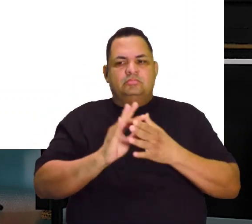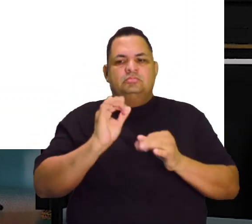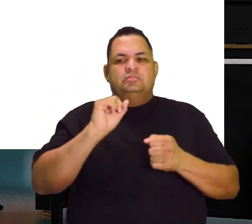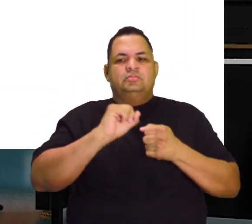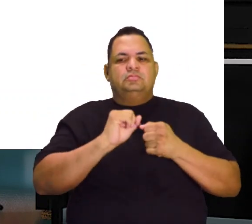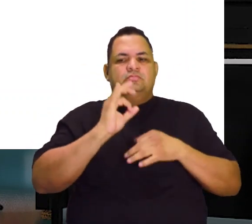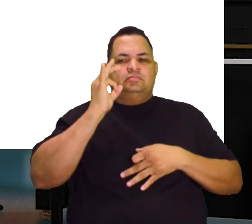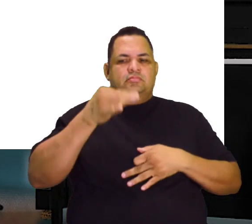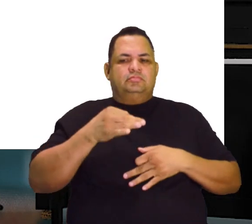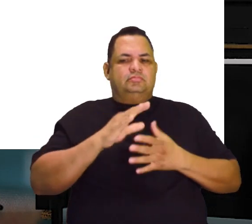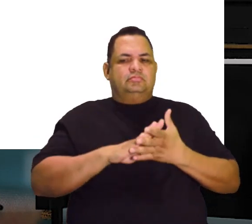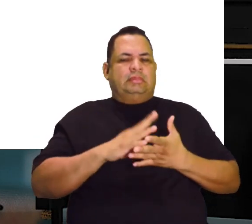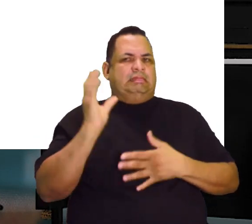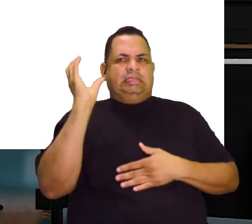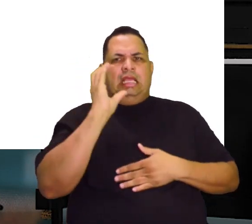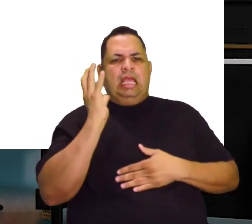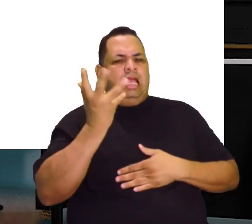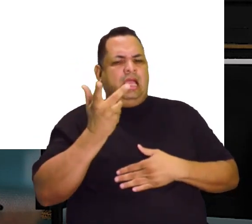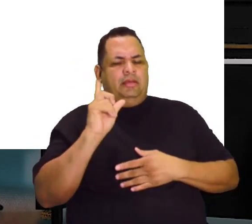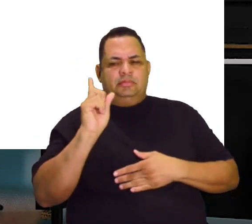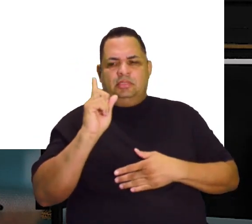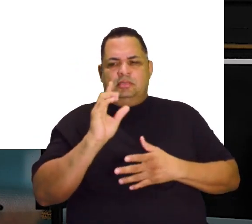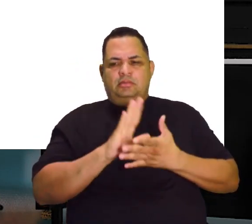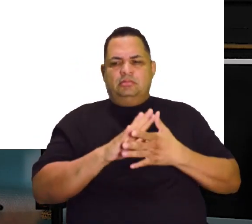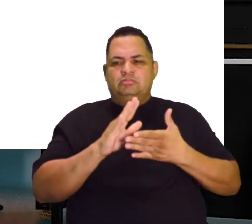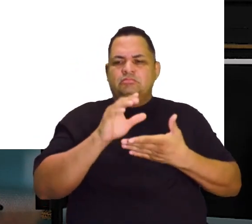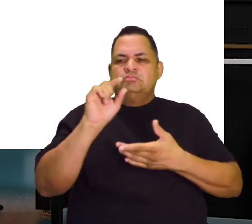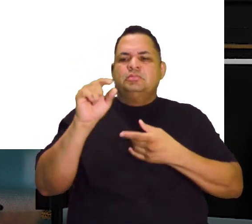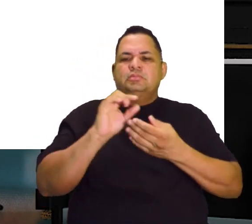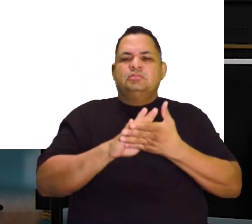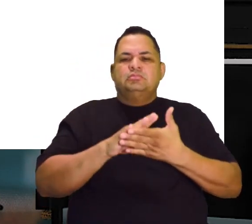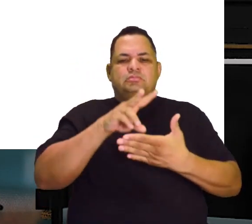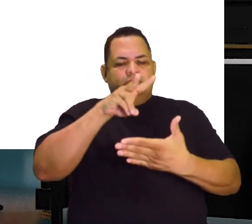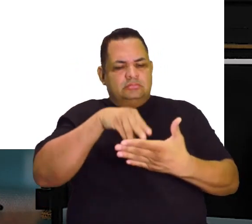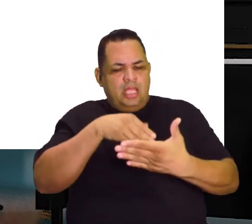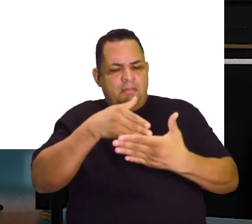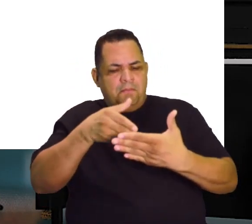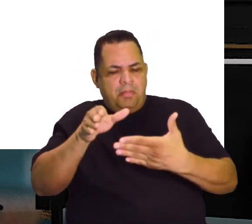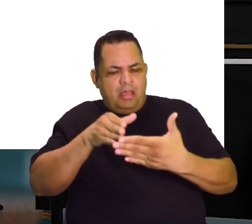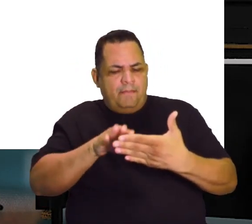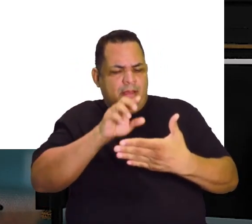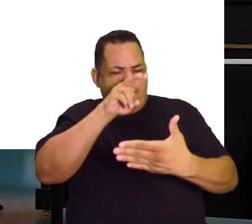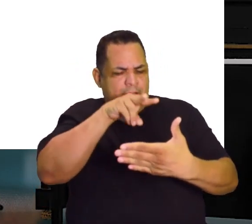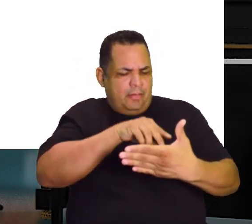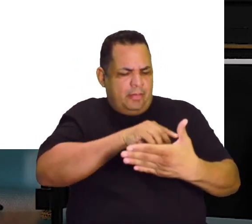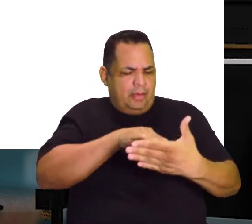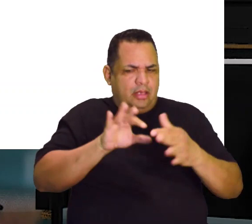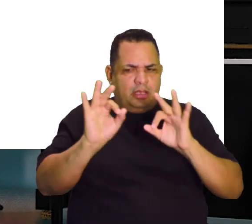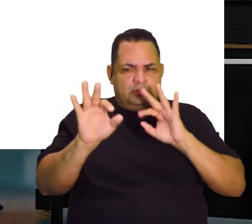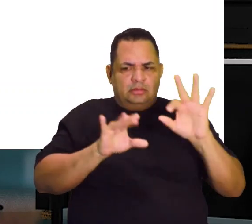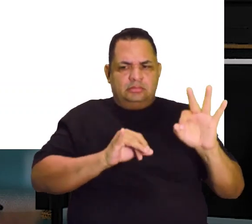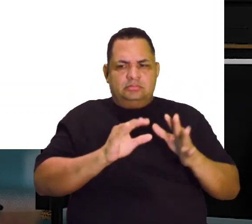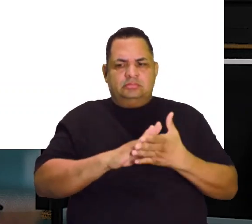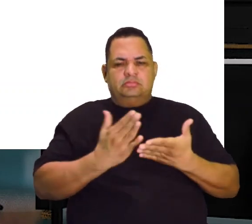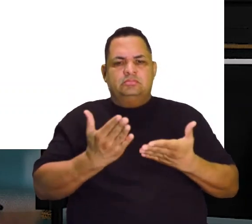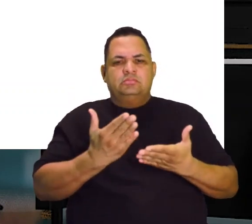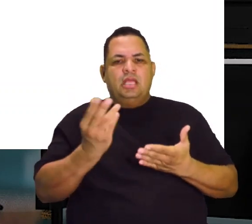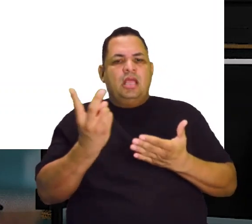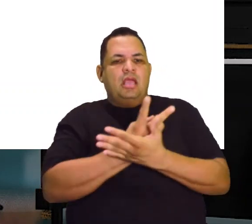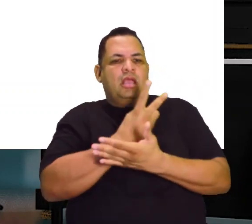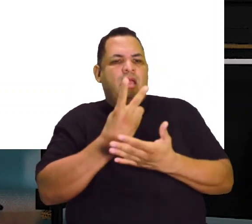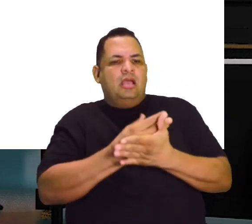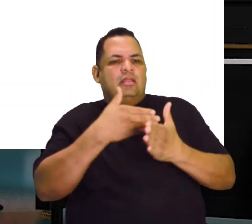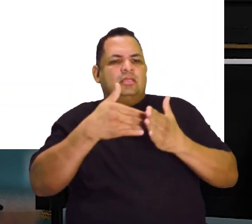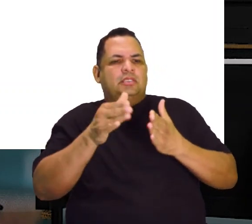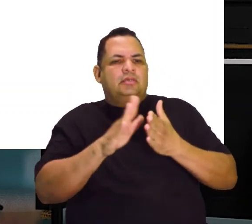faça correndo e vai marcando qualquer questão, não, certo? Vai eliminando as que são improváveis. É uma técnica aí de